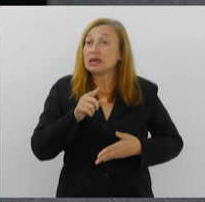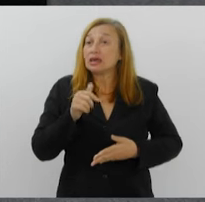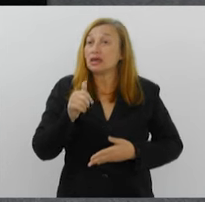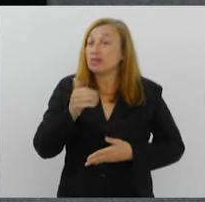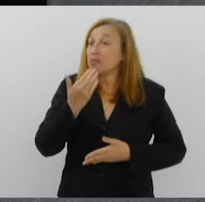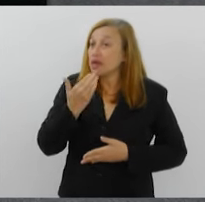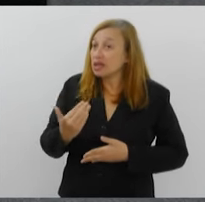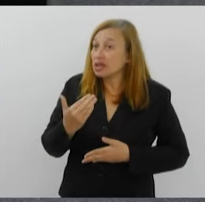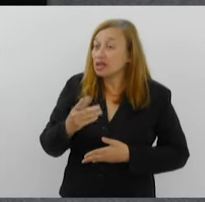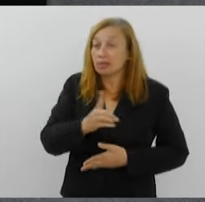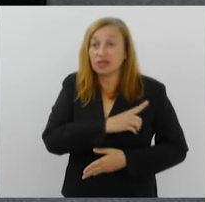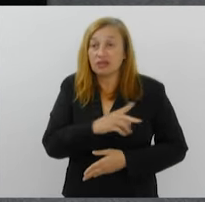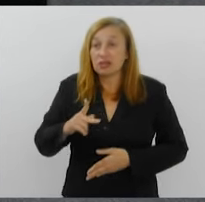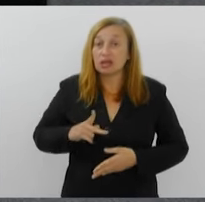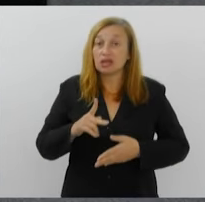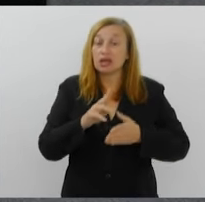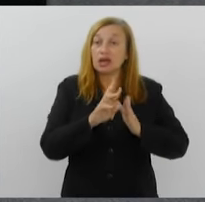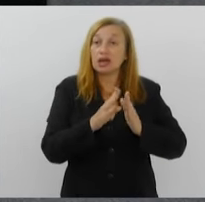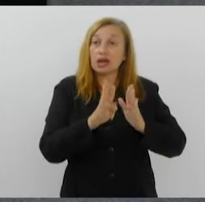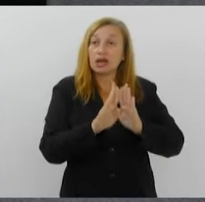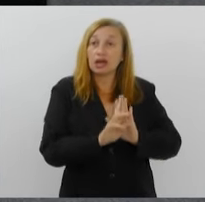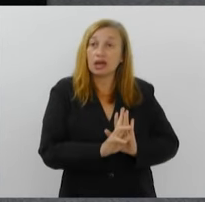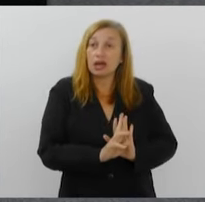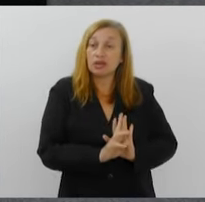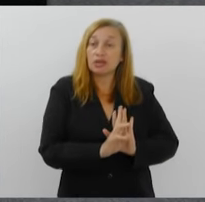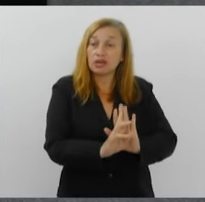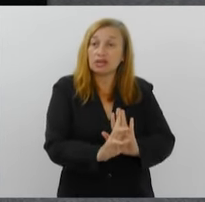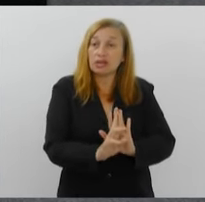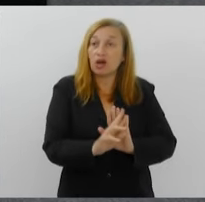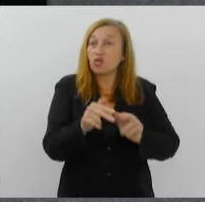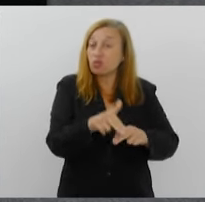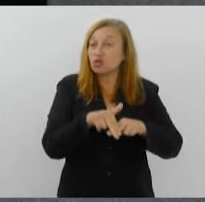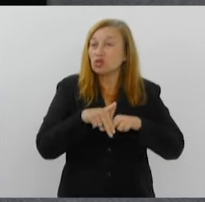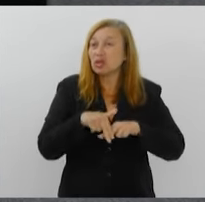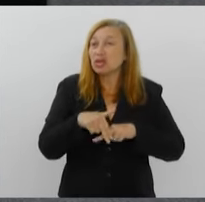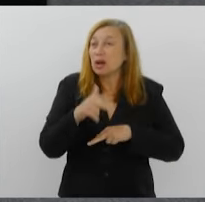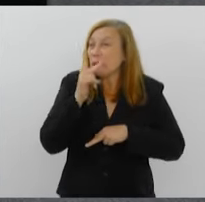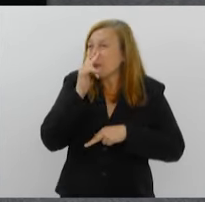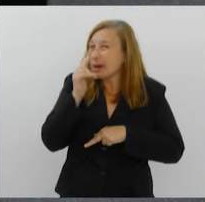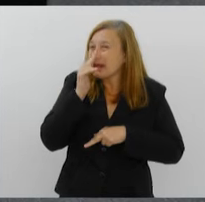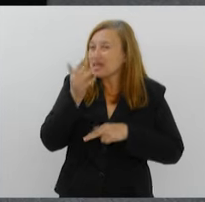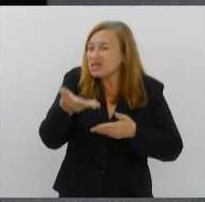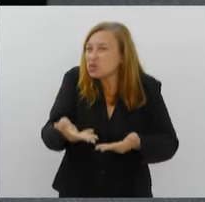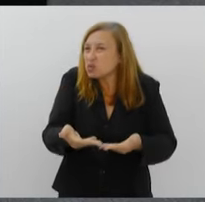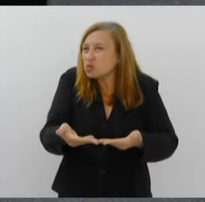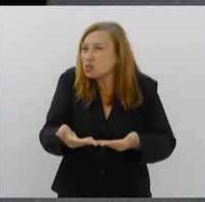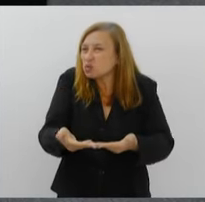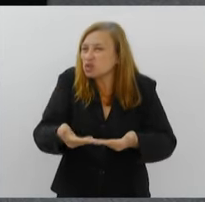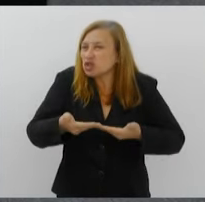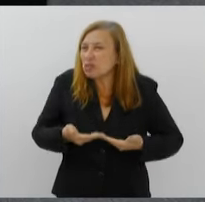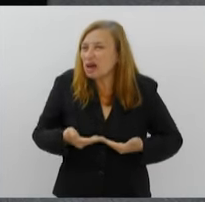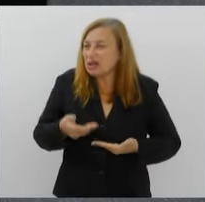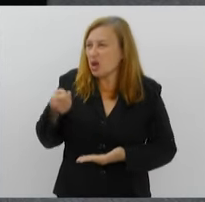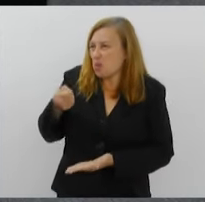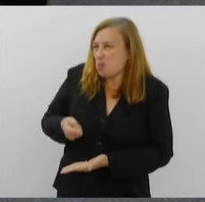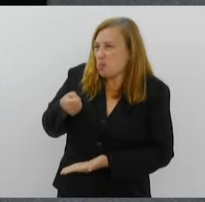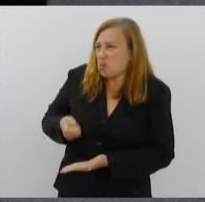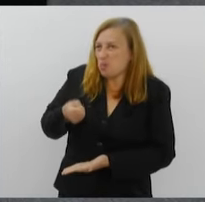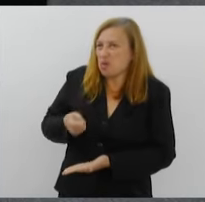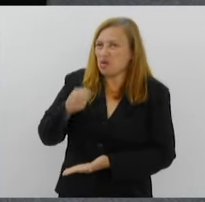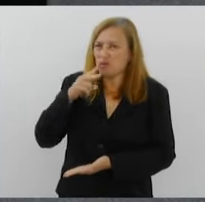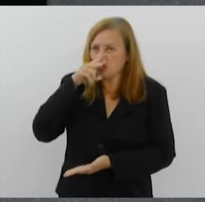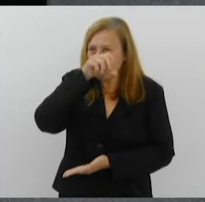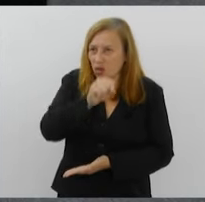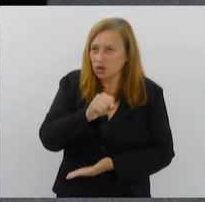apresentasse as razões dessa questão, porque se dá a impressão que uma convocação é uma coisa, digamos assim, muito